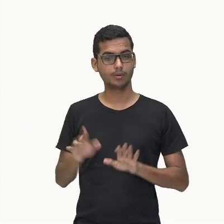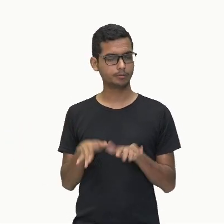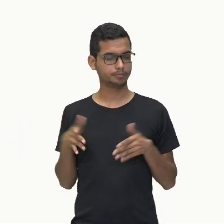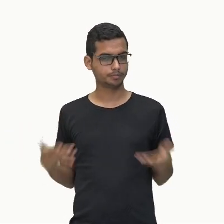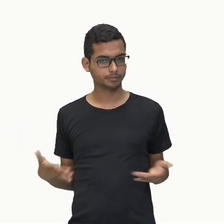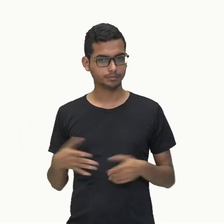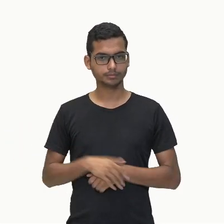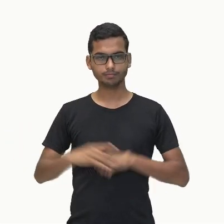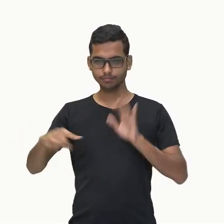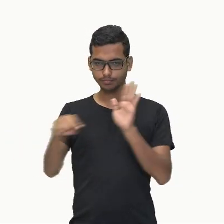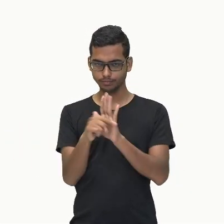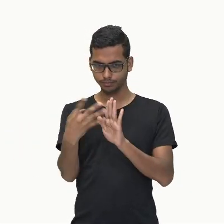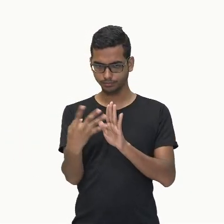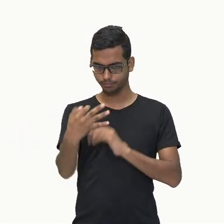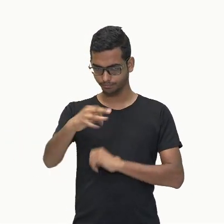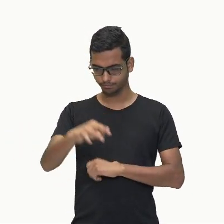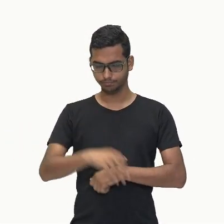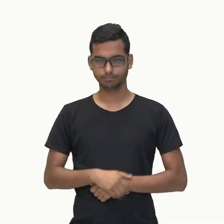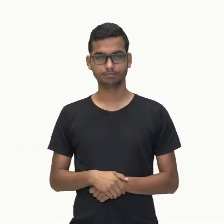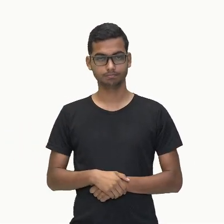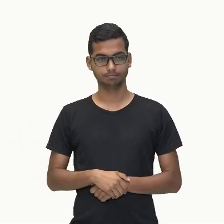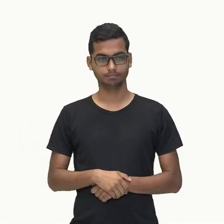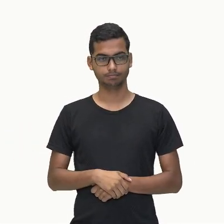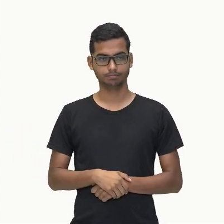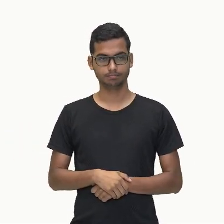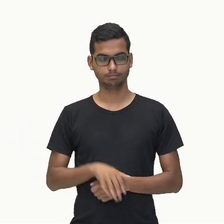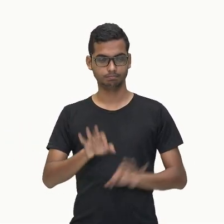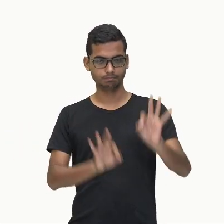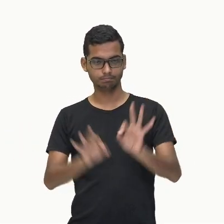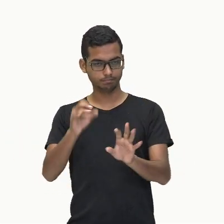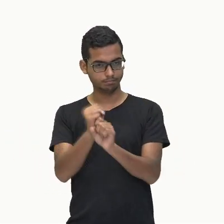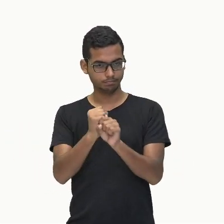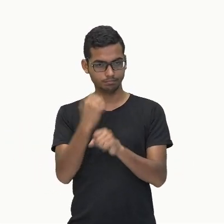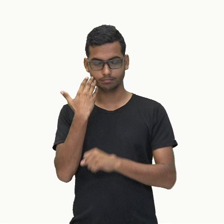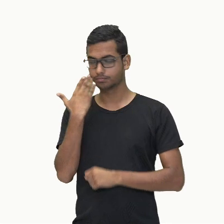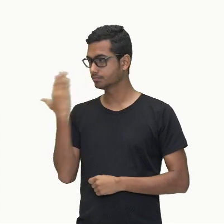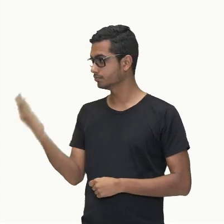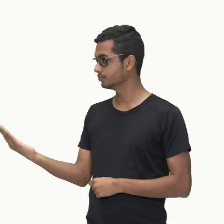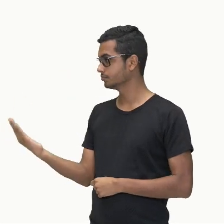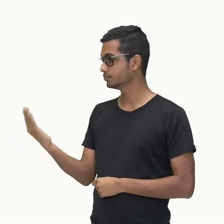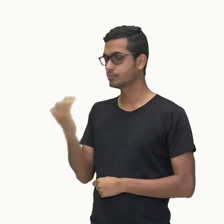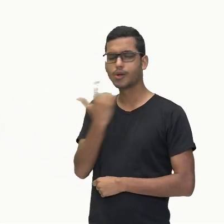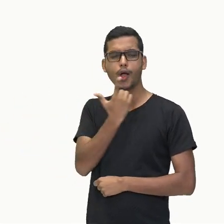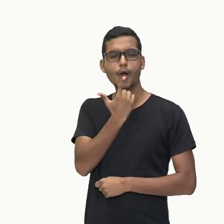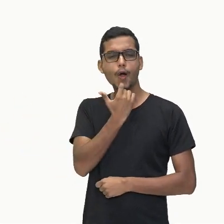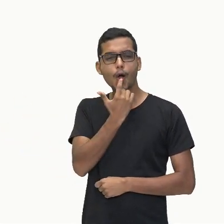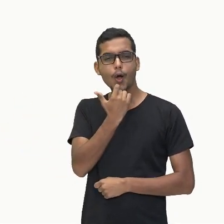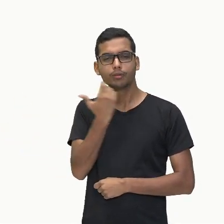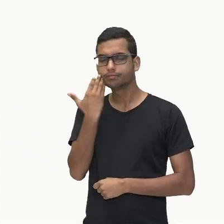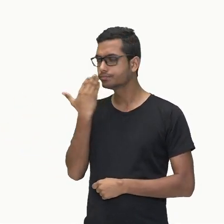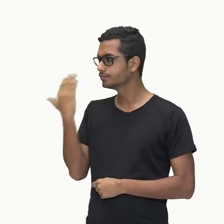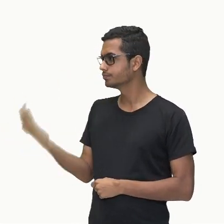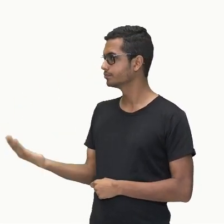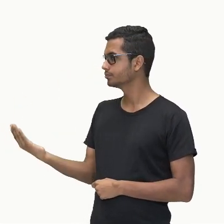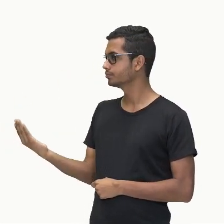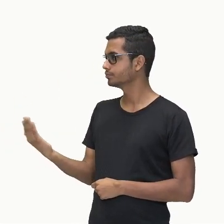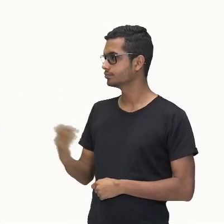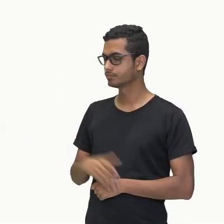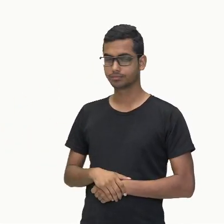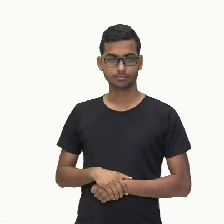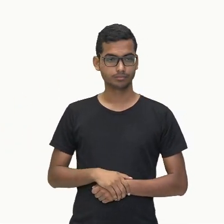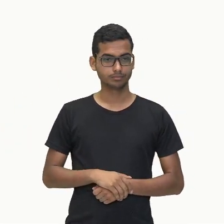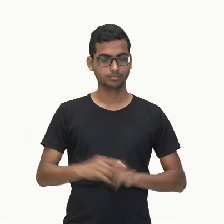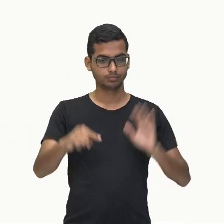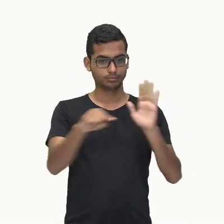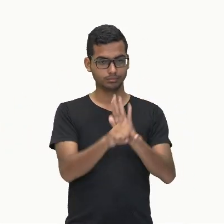É o menos 4. Então, vamos pegar o menos 4 e dividir por 2. Quanto é menos